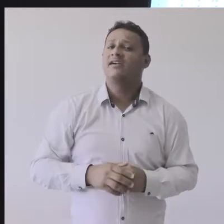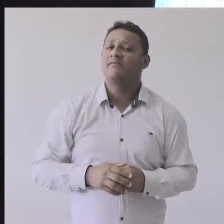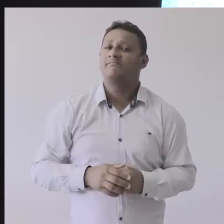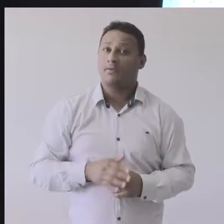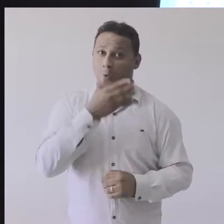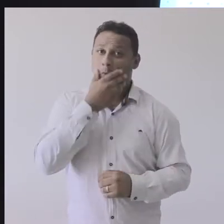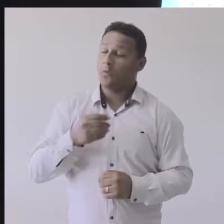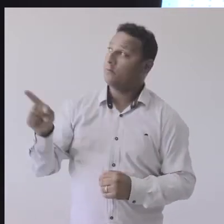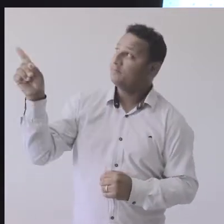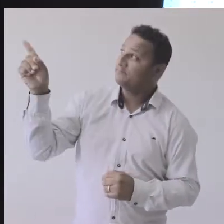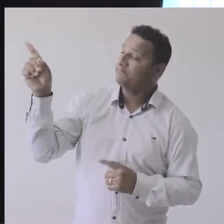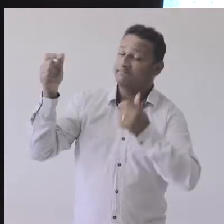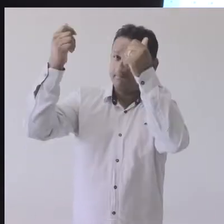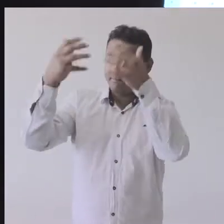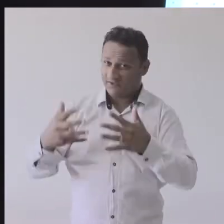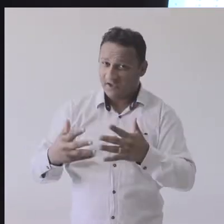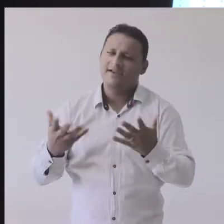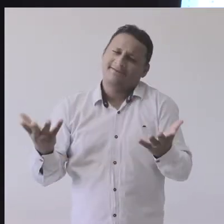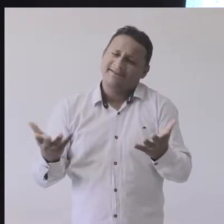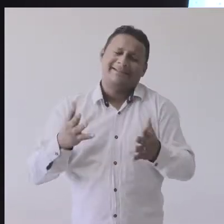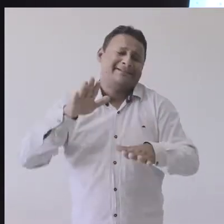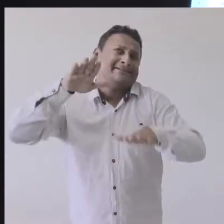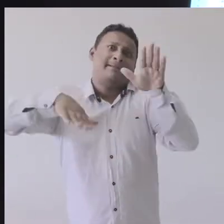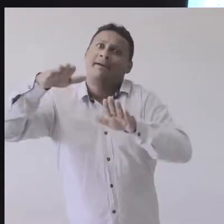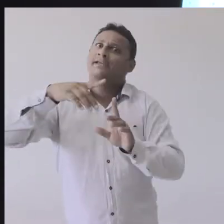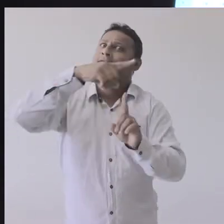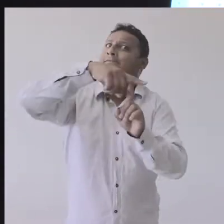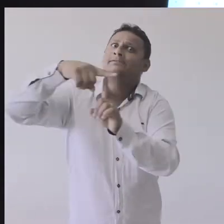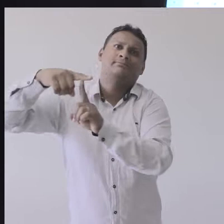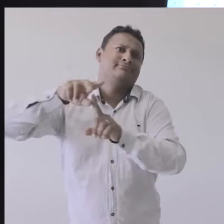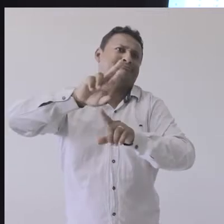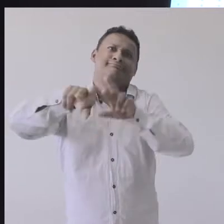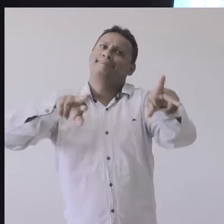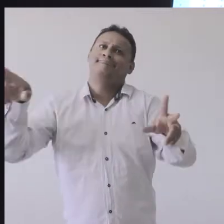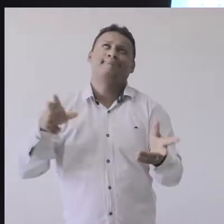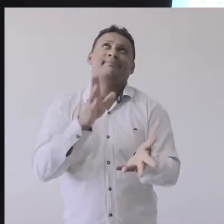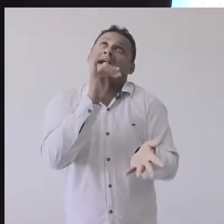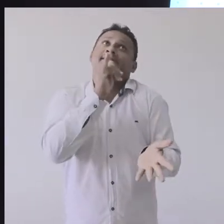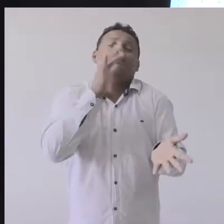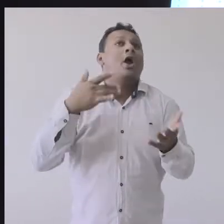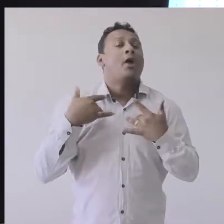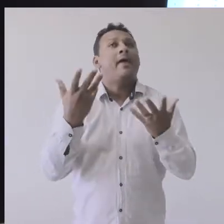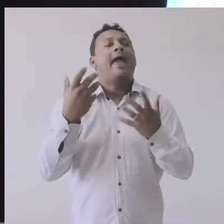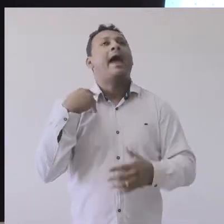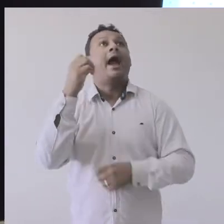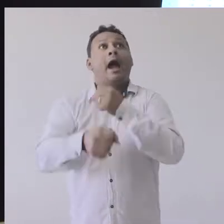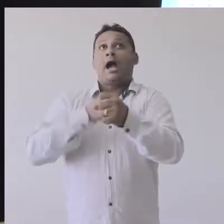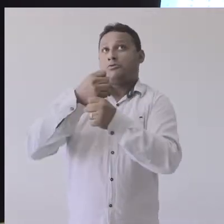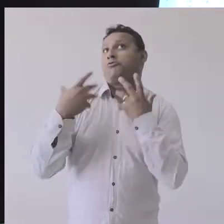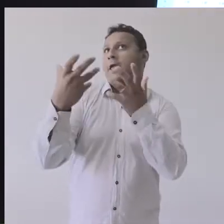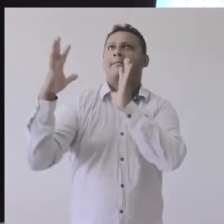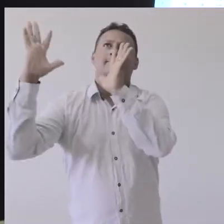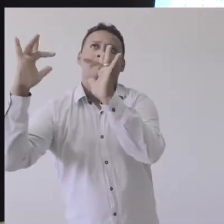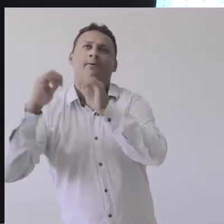externos, né? São muito dependentes de outras pessoas. Então, se eu estabeleço a meta de ano que vem eu vou encontrar uma namorada, ano que vem eu vou